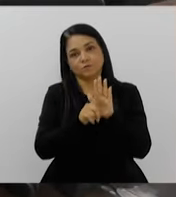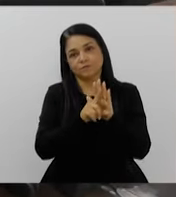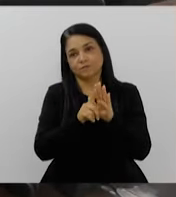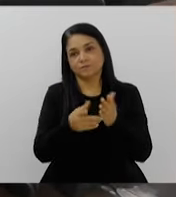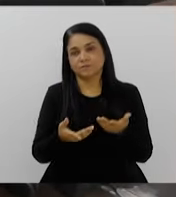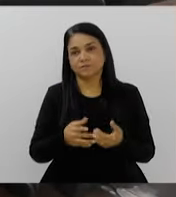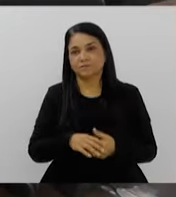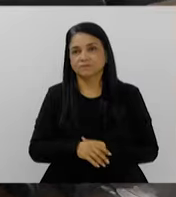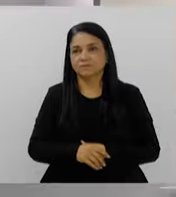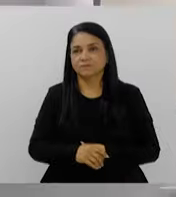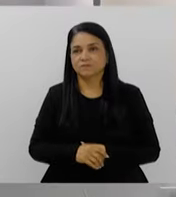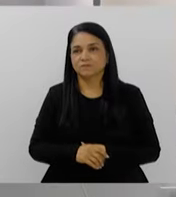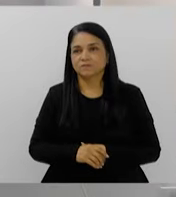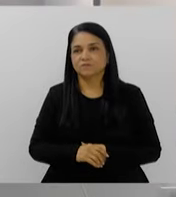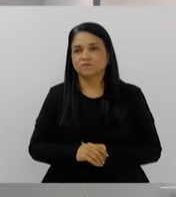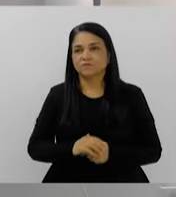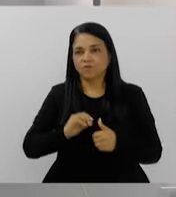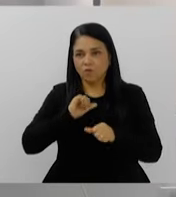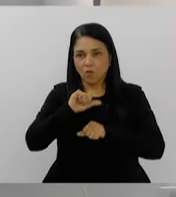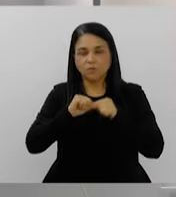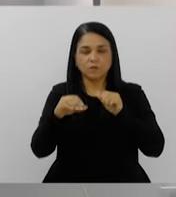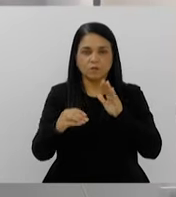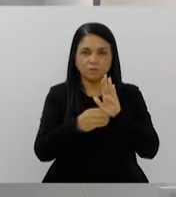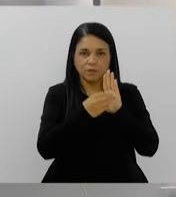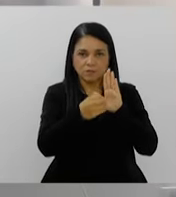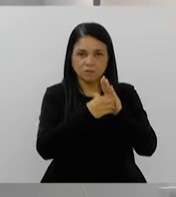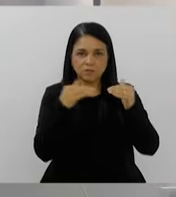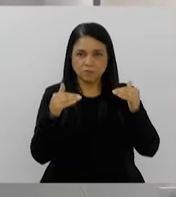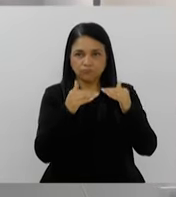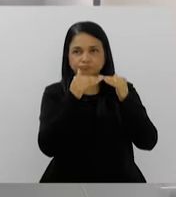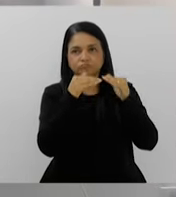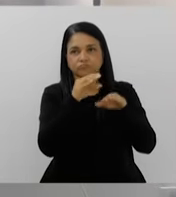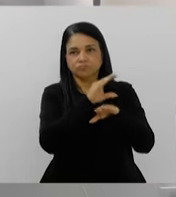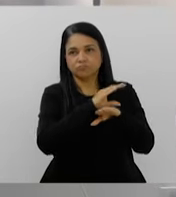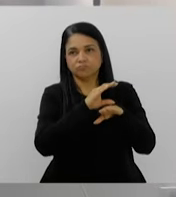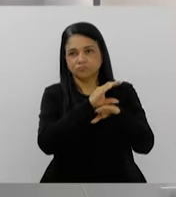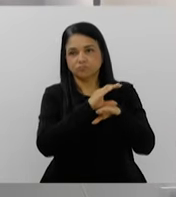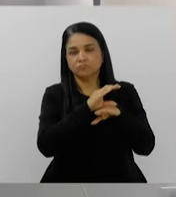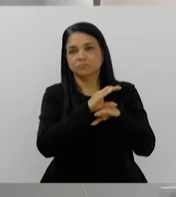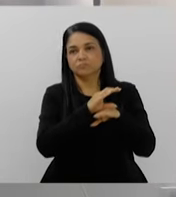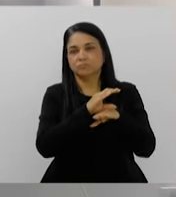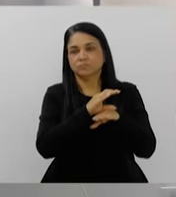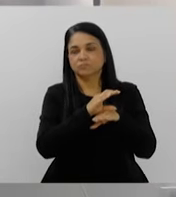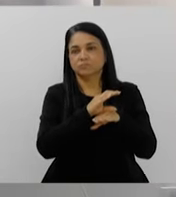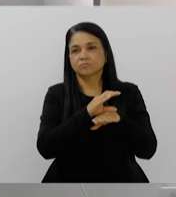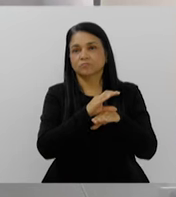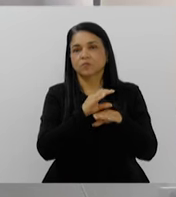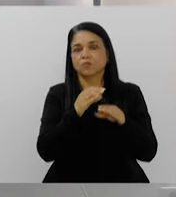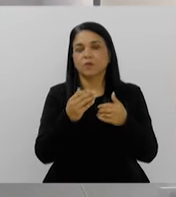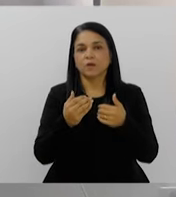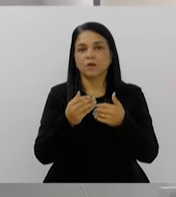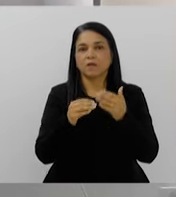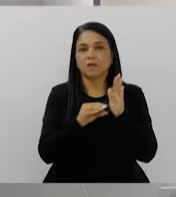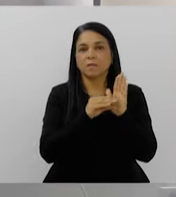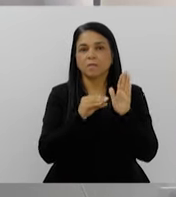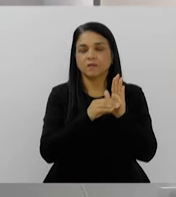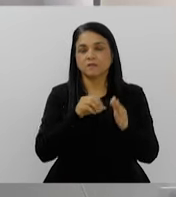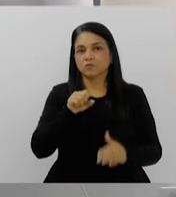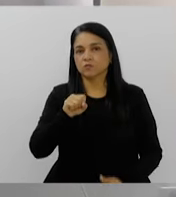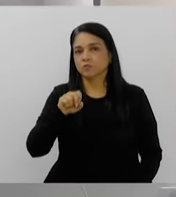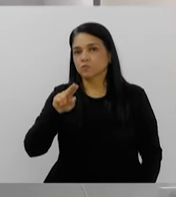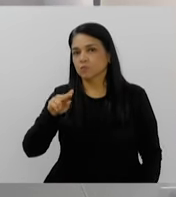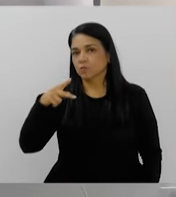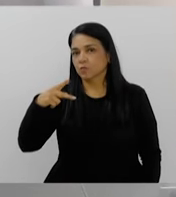frente. Mas vamos, então vou mudar o parecer. Vou dar pela constitucionalidade com emendas. Supressivas. Com emendas, né? Com emendas. Supressivas. São duas, na verdade. Mas.